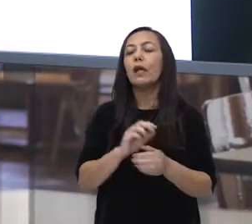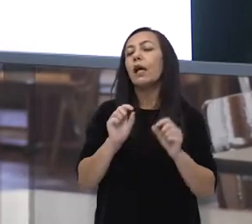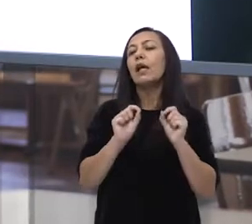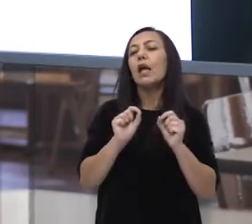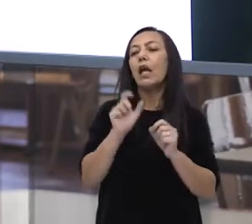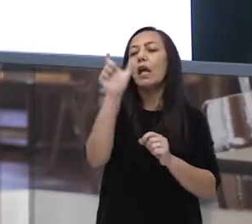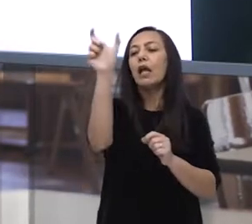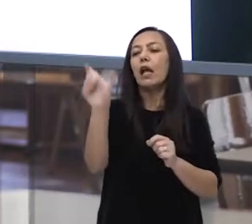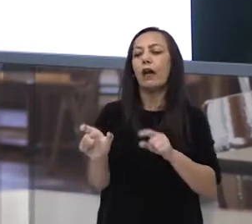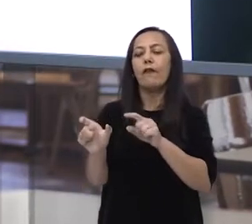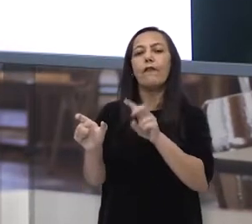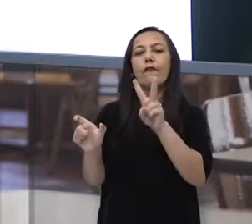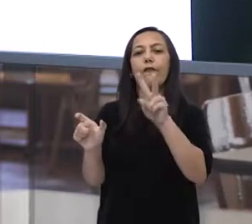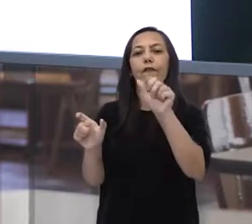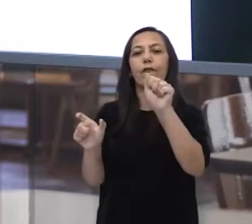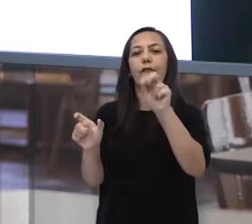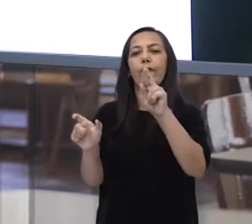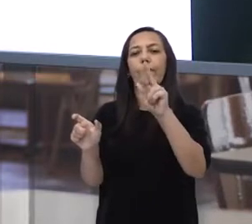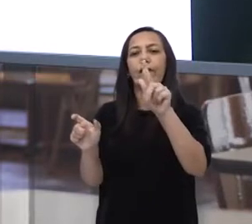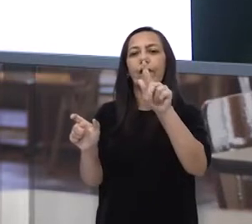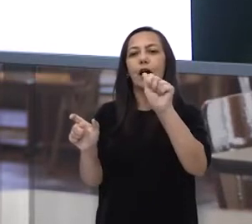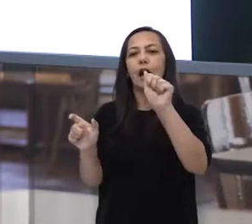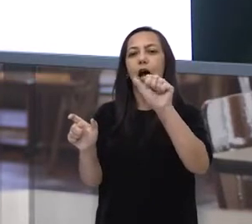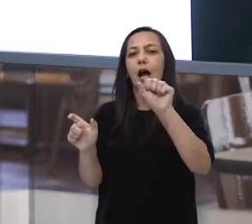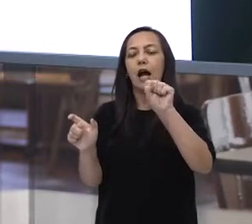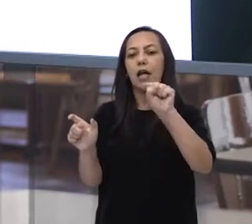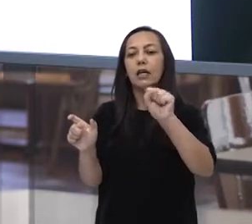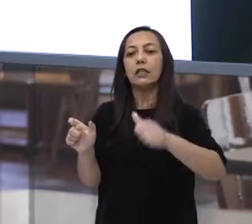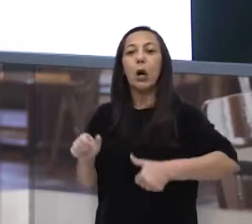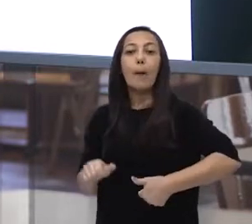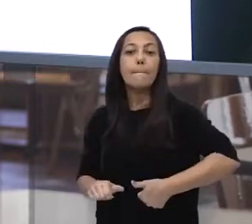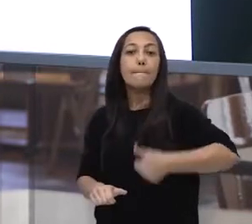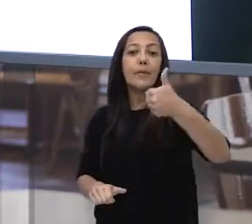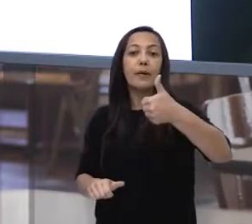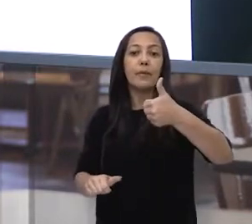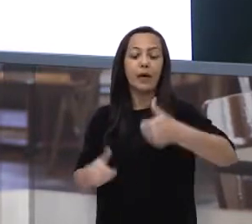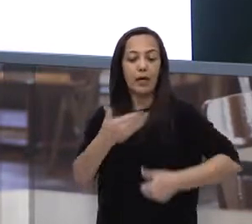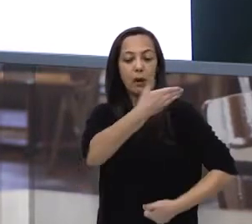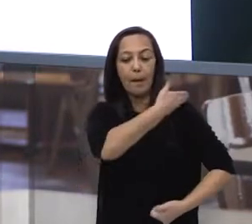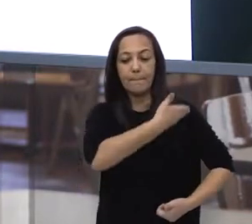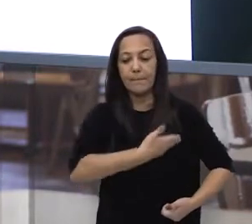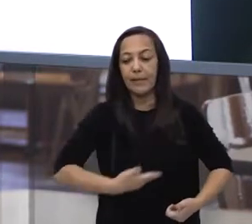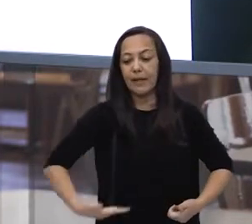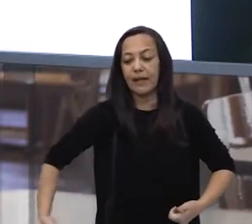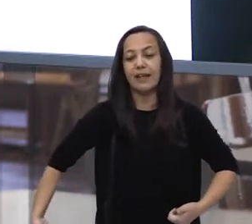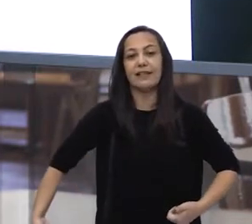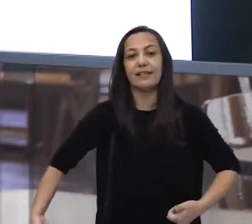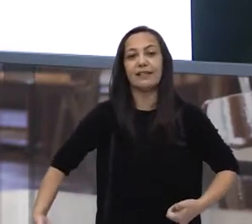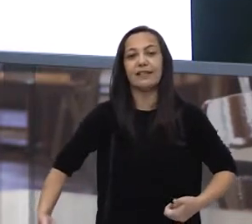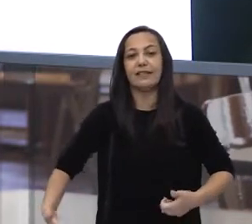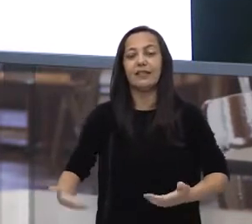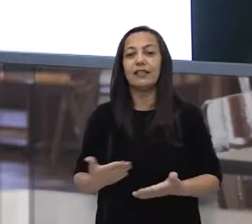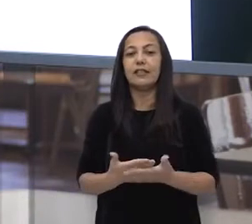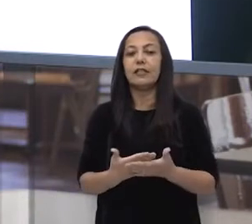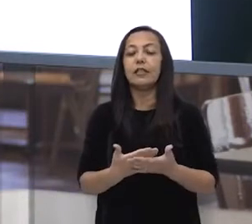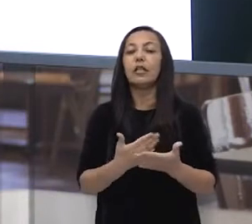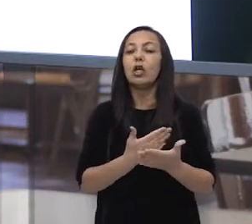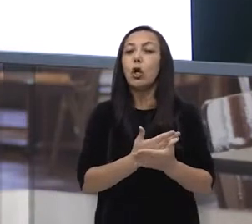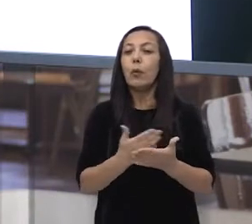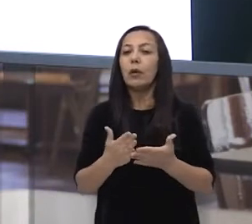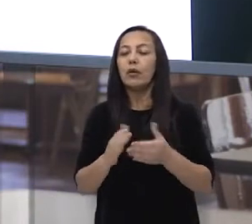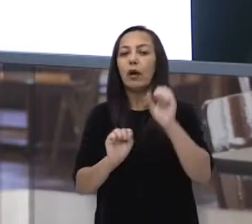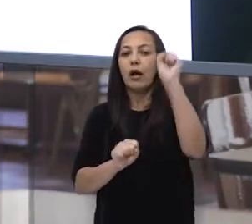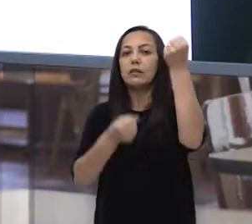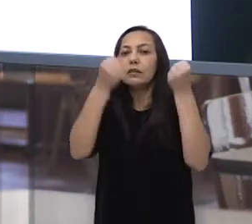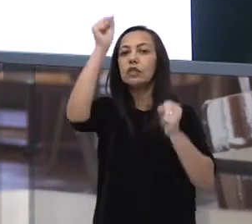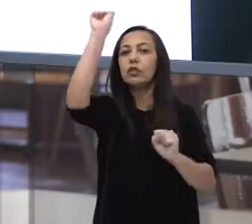Vargas foi o primeiro presidente que implantou, de fato, indústrias no